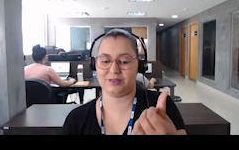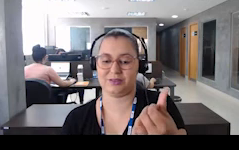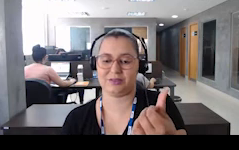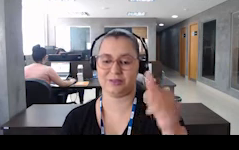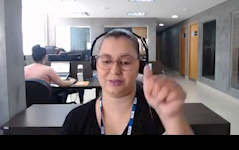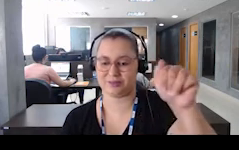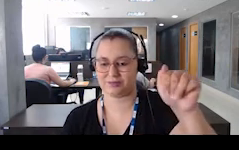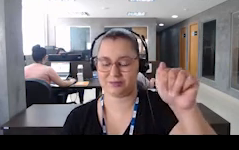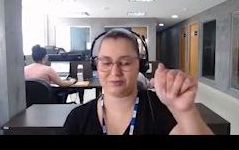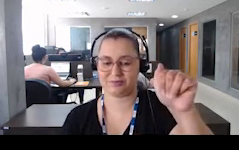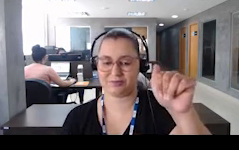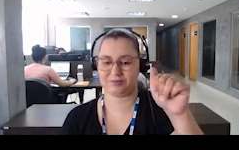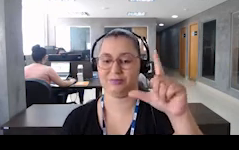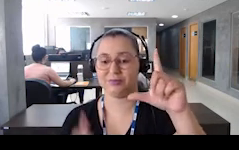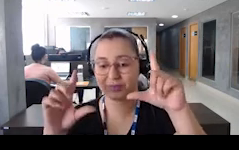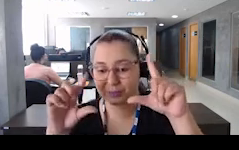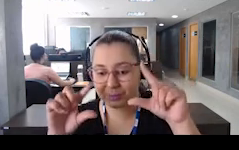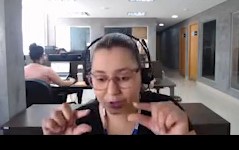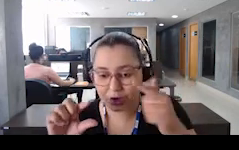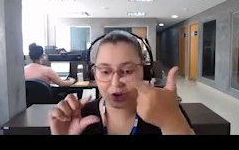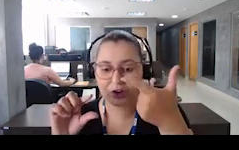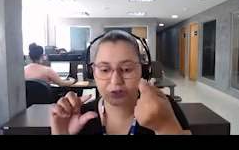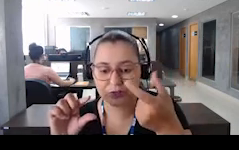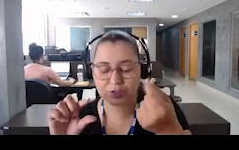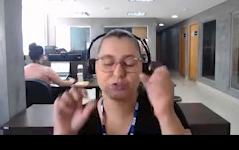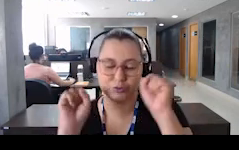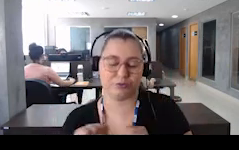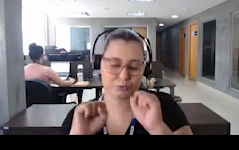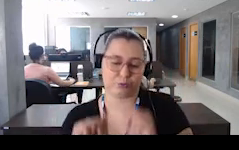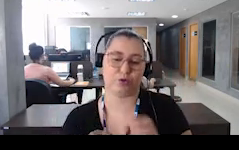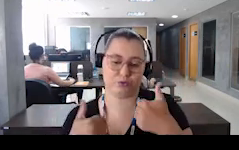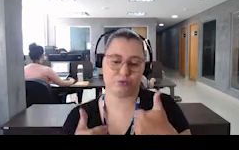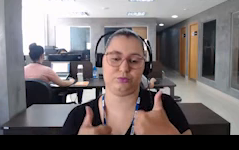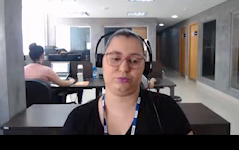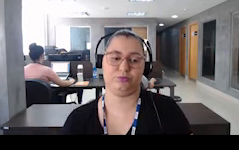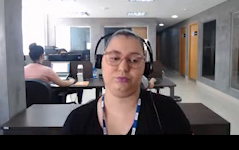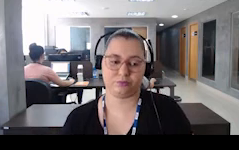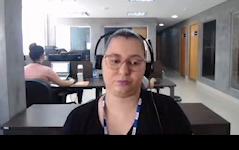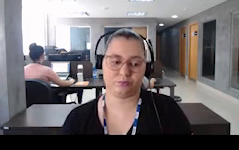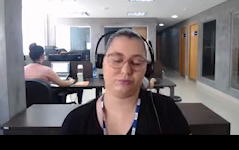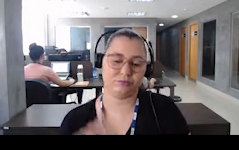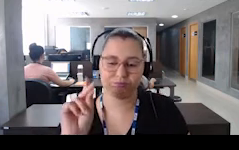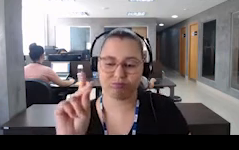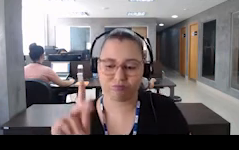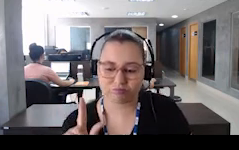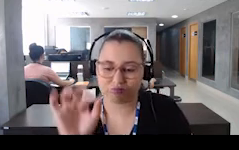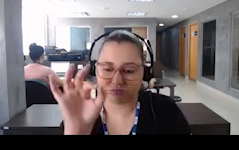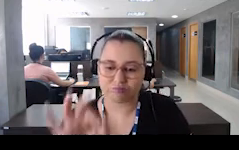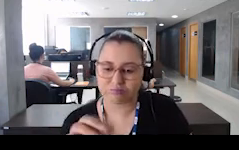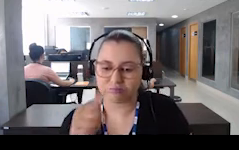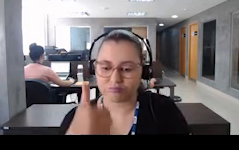11,36. Como o valor de 11,36 é menor do que 20 ampere, então ele faz o quê? Ele atende,